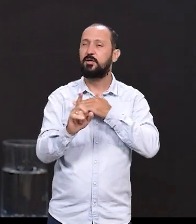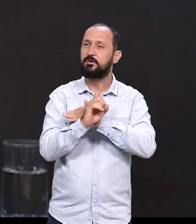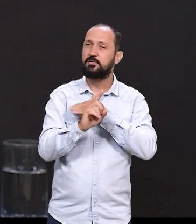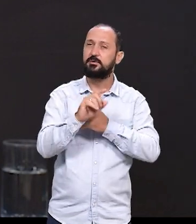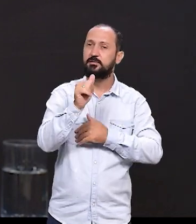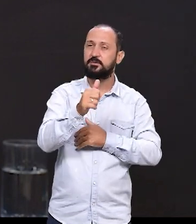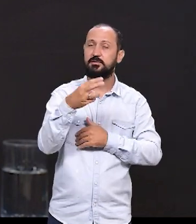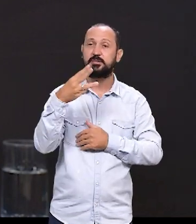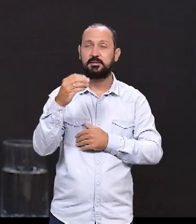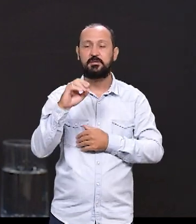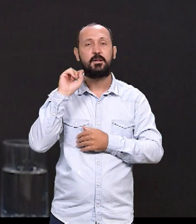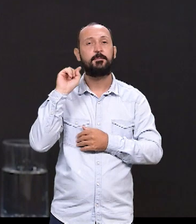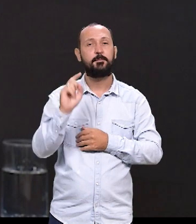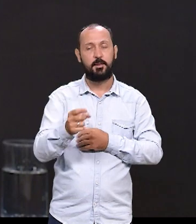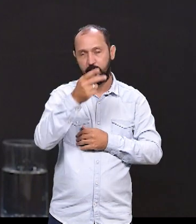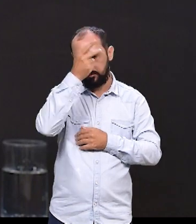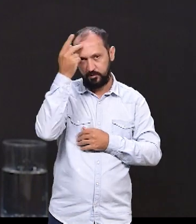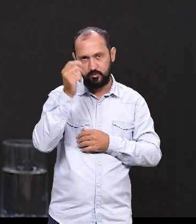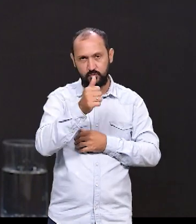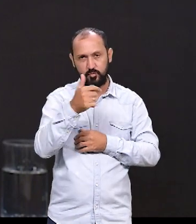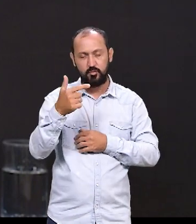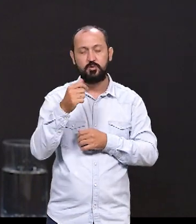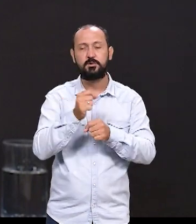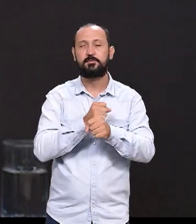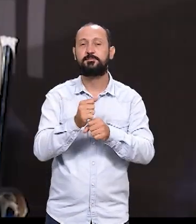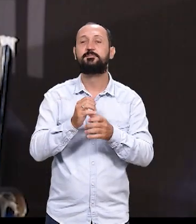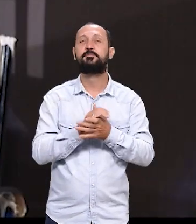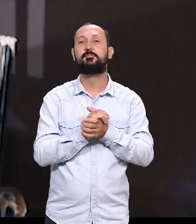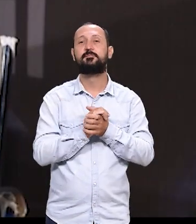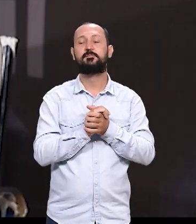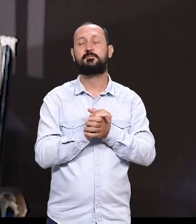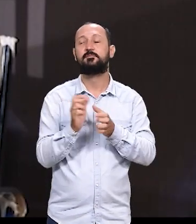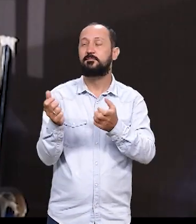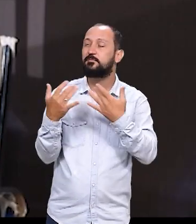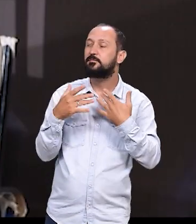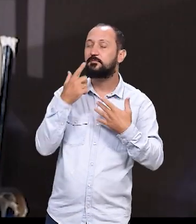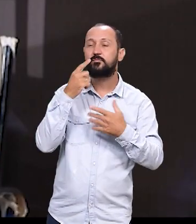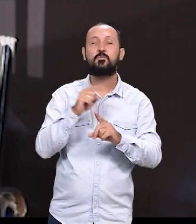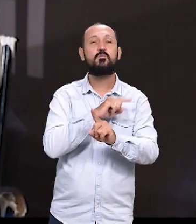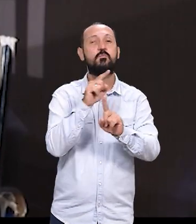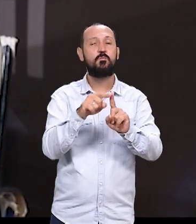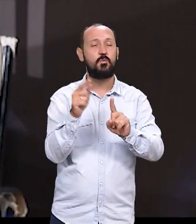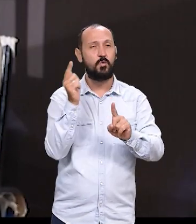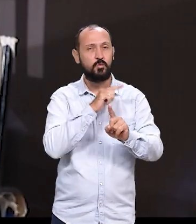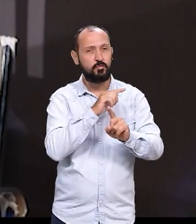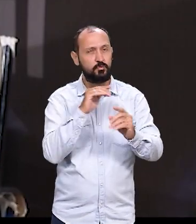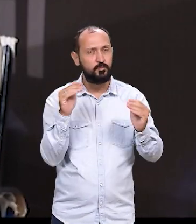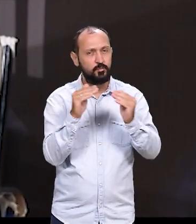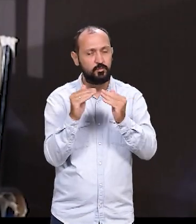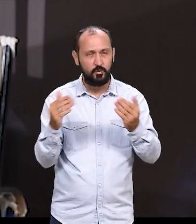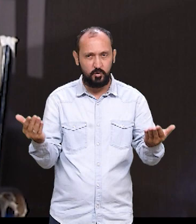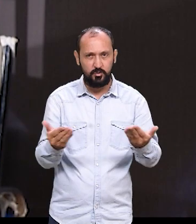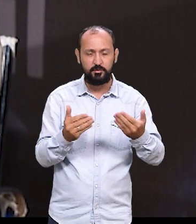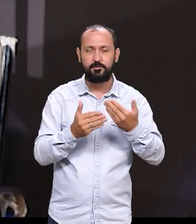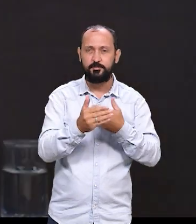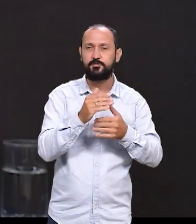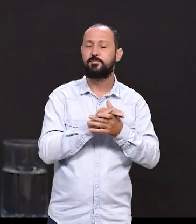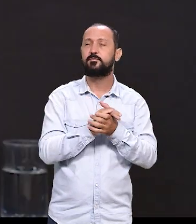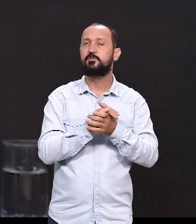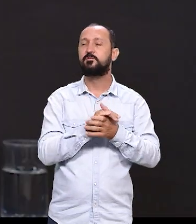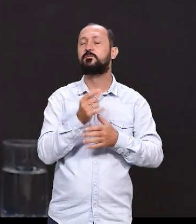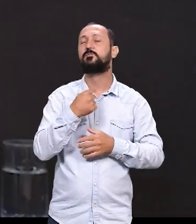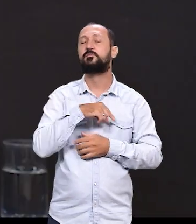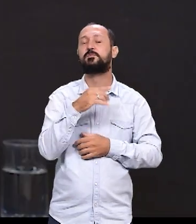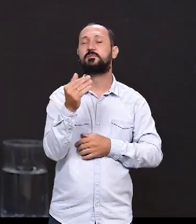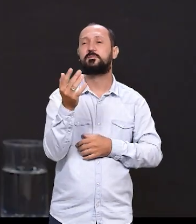atendemos já mais de 130.000 pessoas ao longo desses 12 anos e doutor me fala os objetivos foram alcançados até hoje